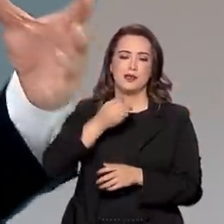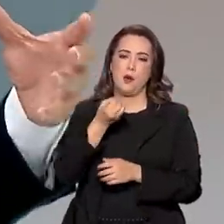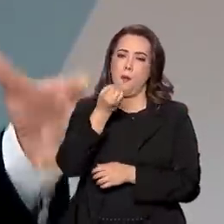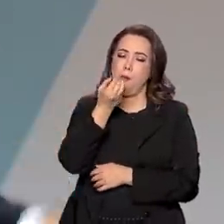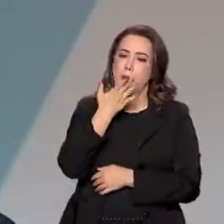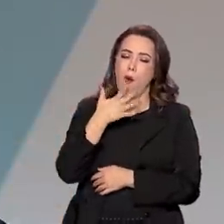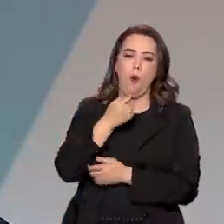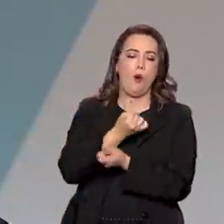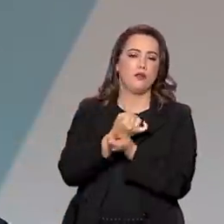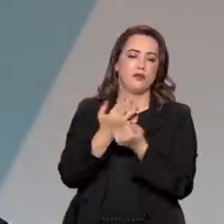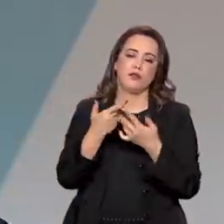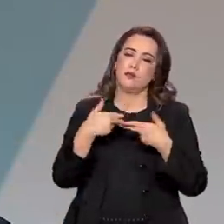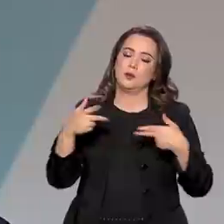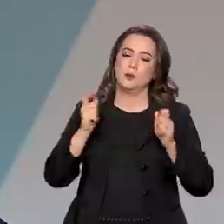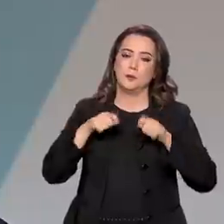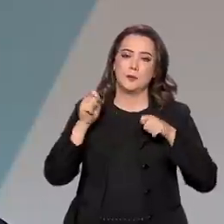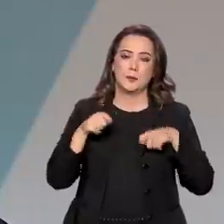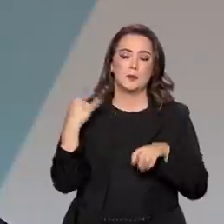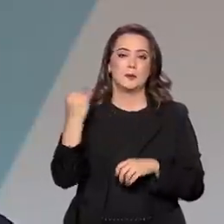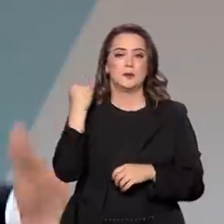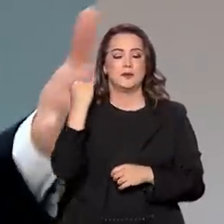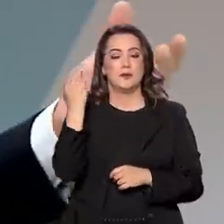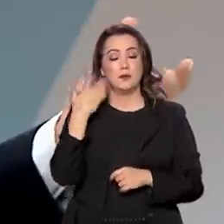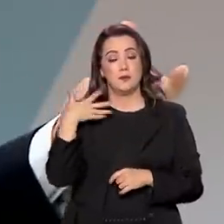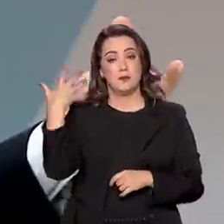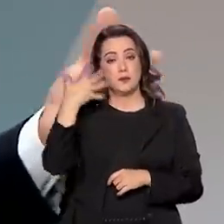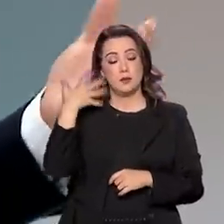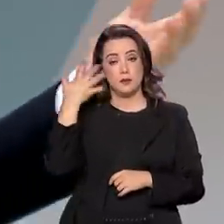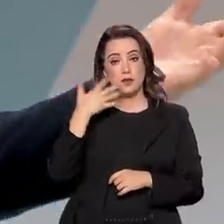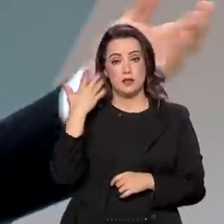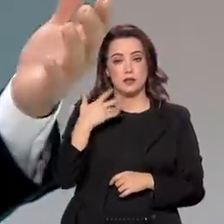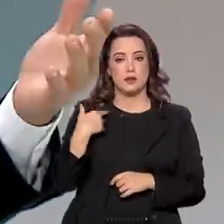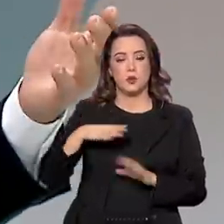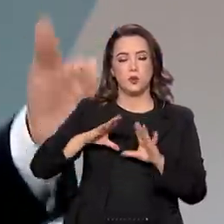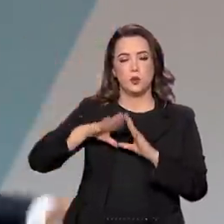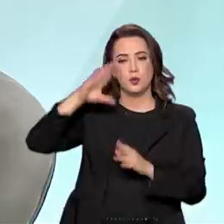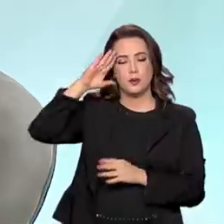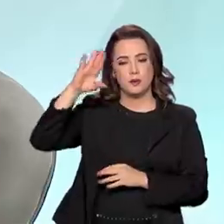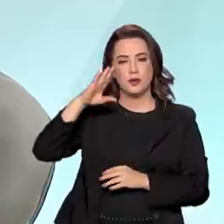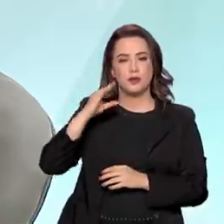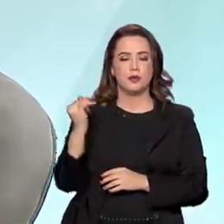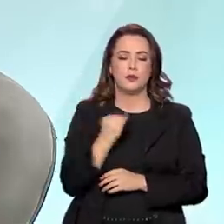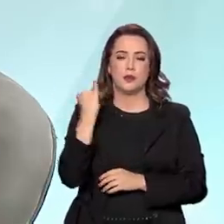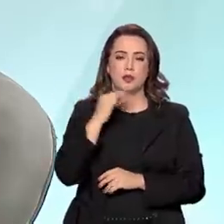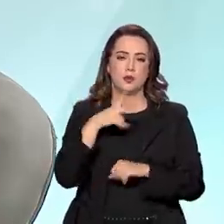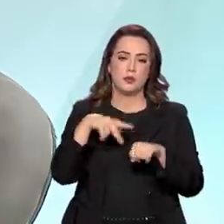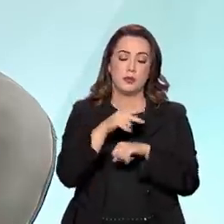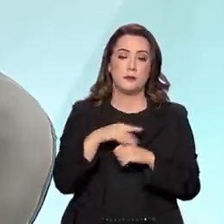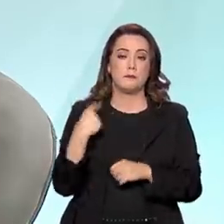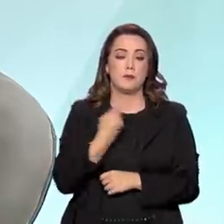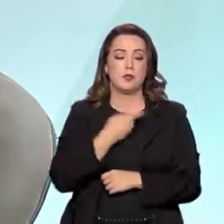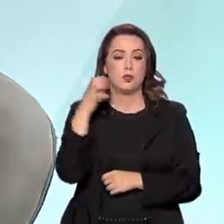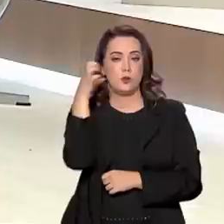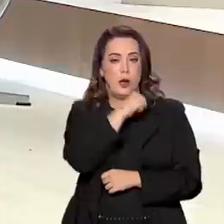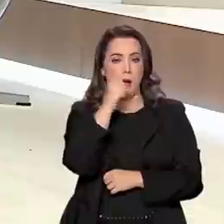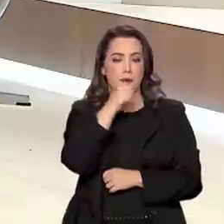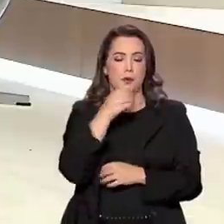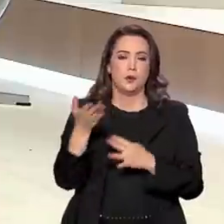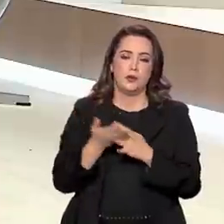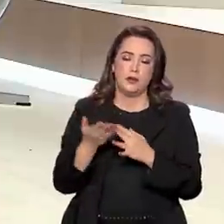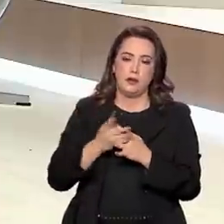tem muitos aspectos né Eu acho bem interessante essa essa questão esforçar mais são fundamentais para qualquer país né mas a gente vai para um rápido intervalo